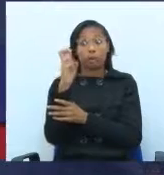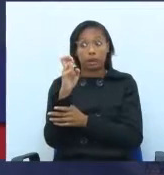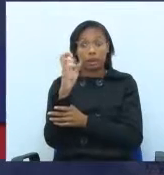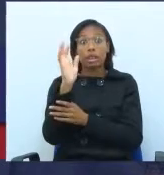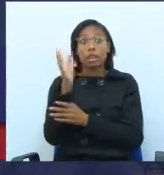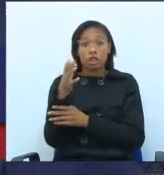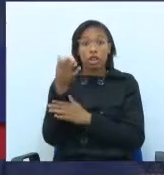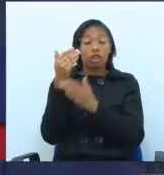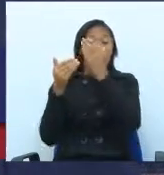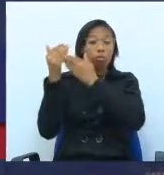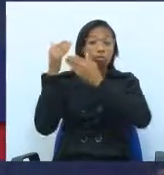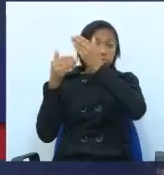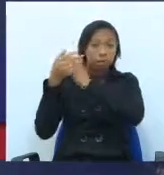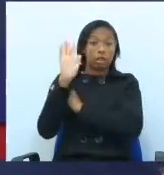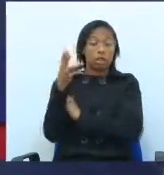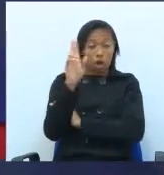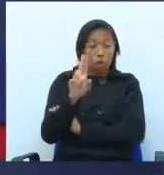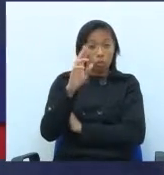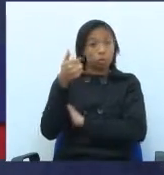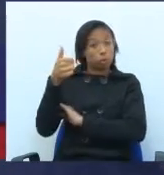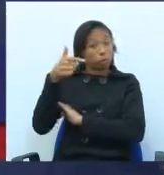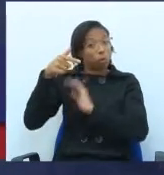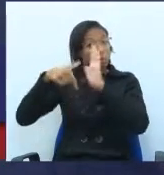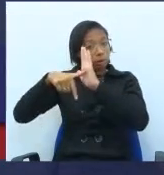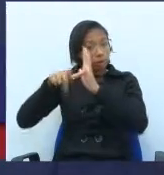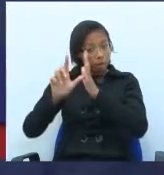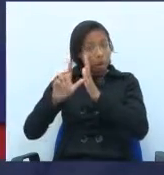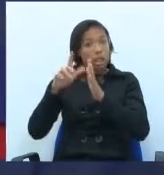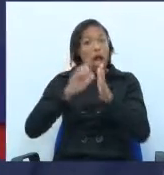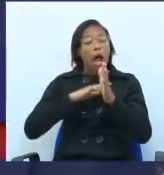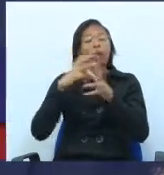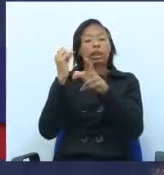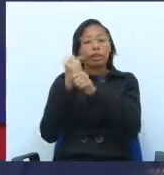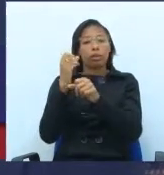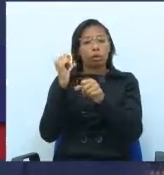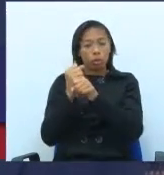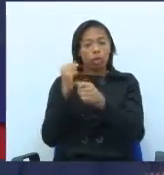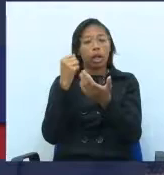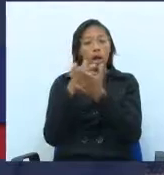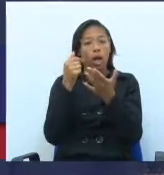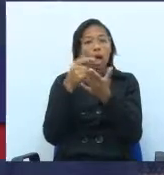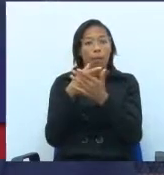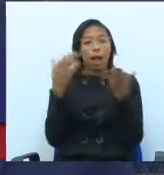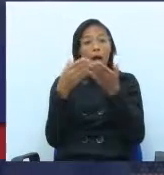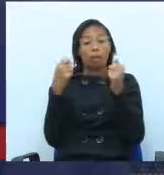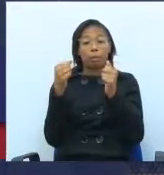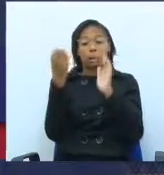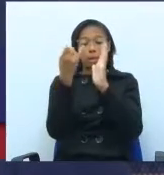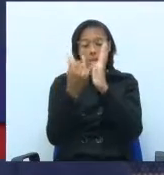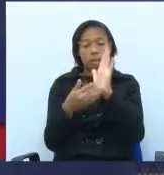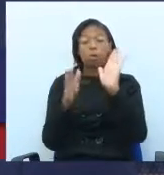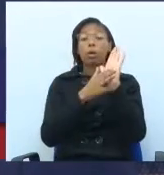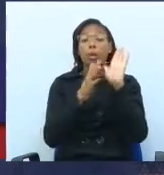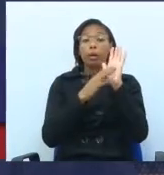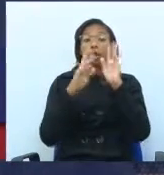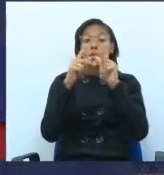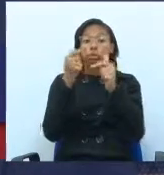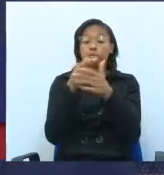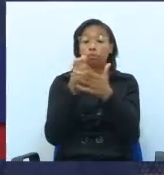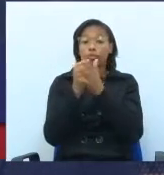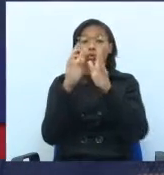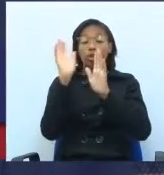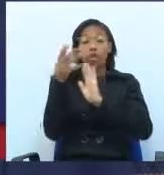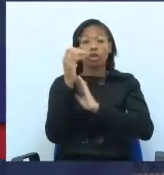foi utilizado, né? Houve a receita, as despesas e agora eles estarão prestando conta de acordo com o que